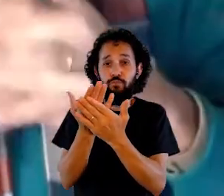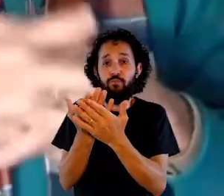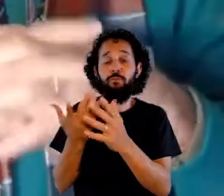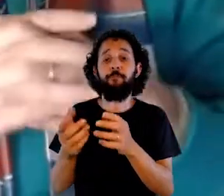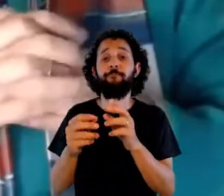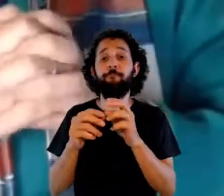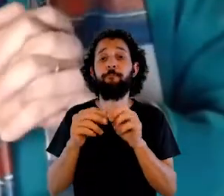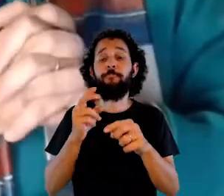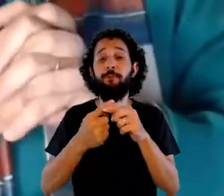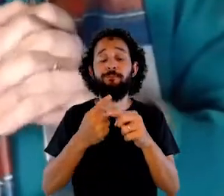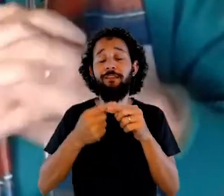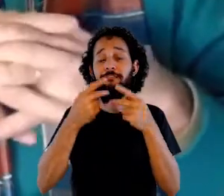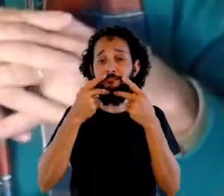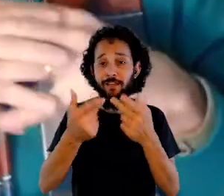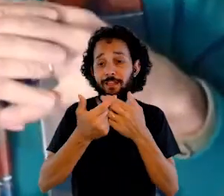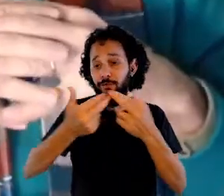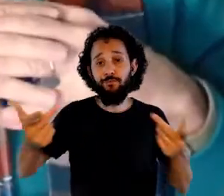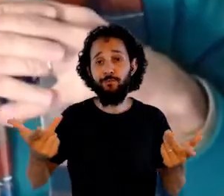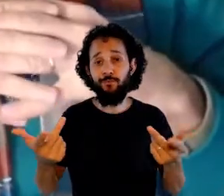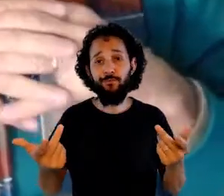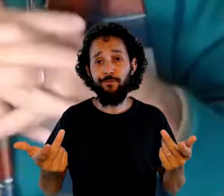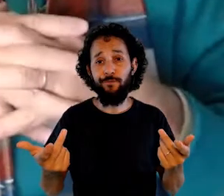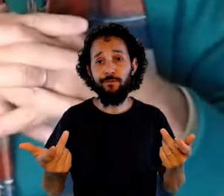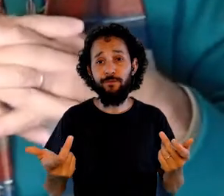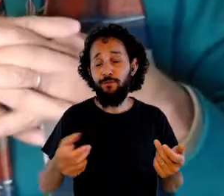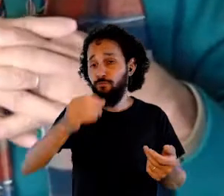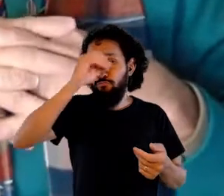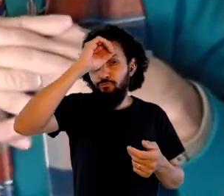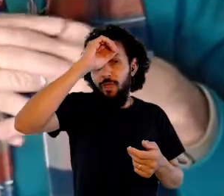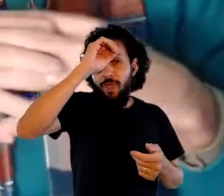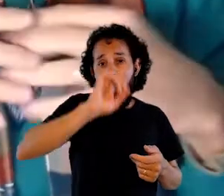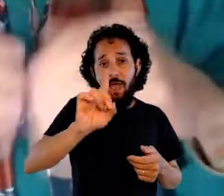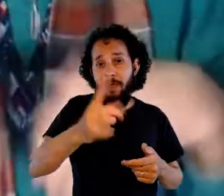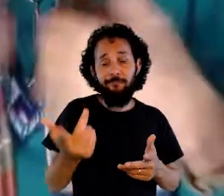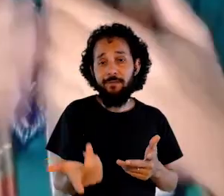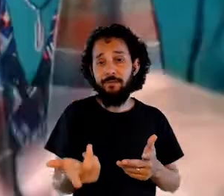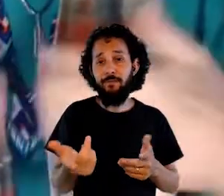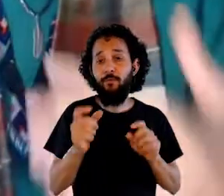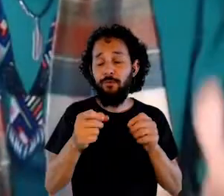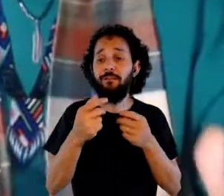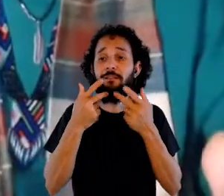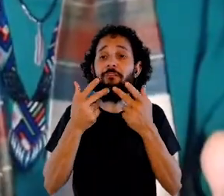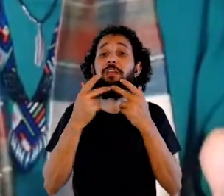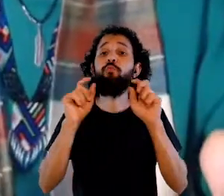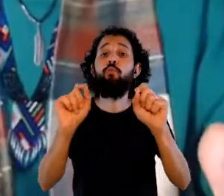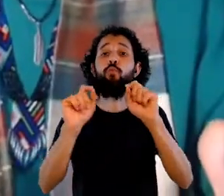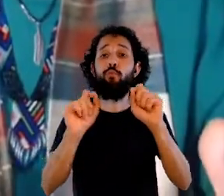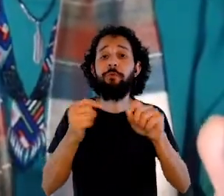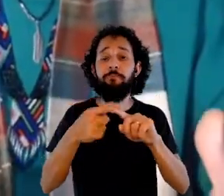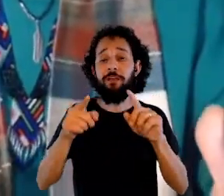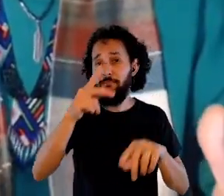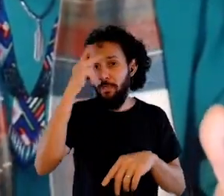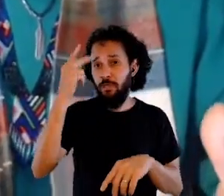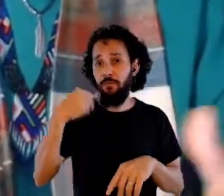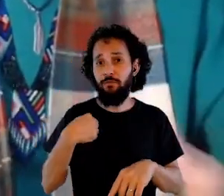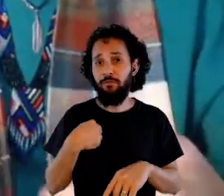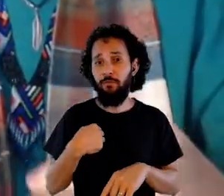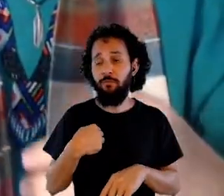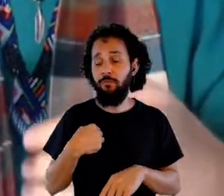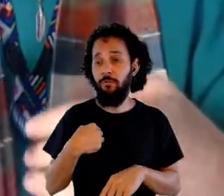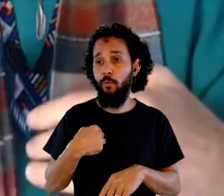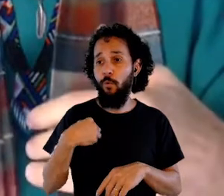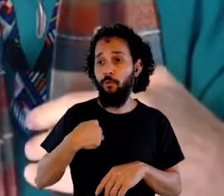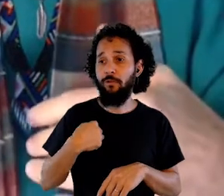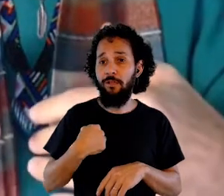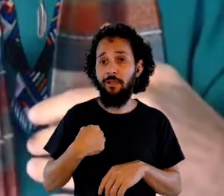coisas, não sabe exatamente o que a gente está falando. As pessoas, às vezes, se auto-amaldiçoam sem saber. Eu